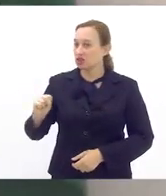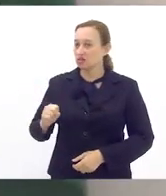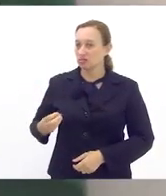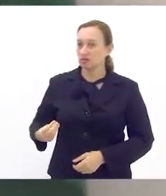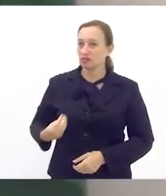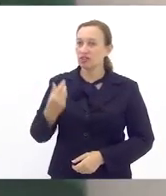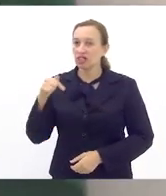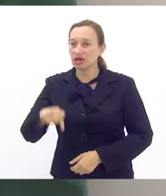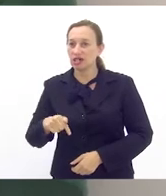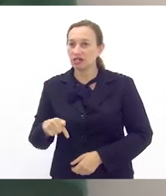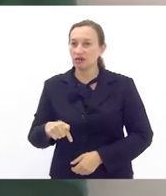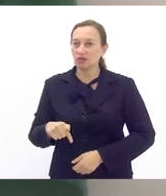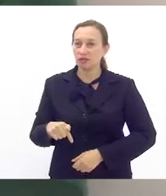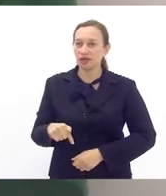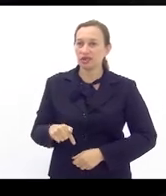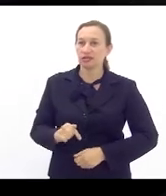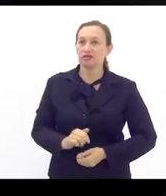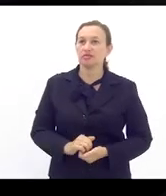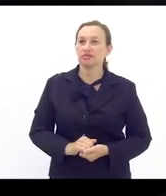vereador